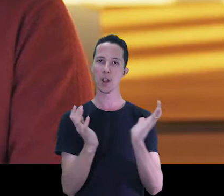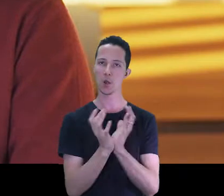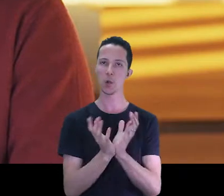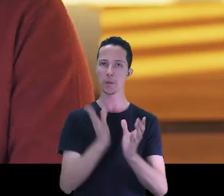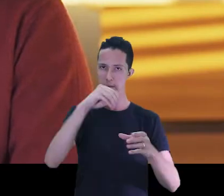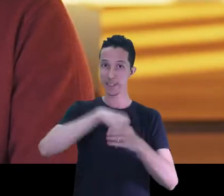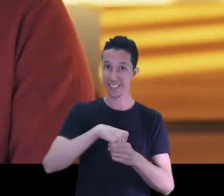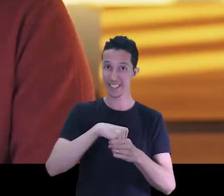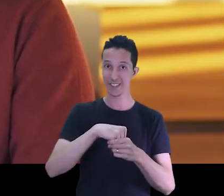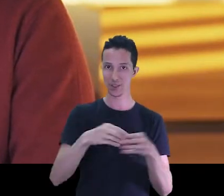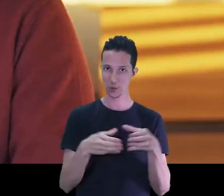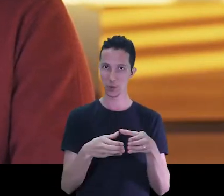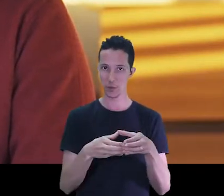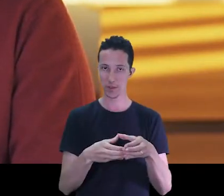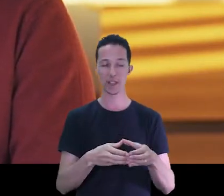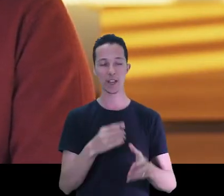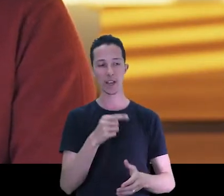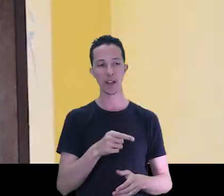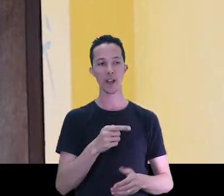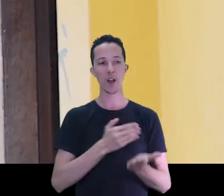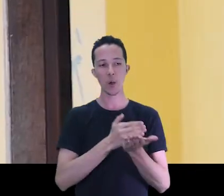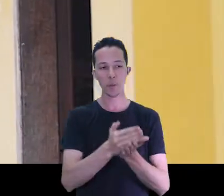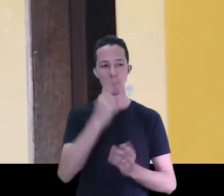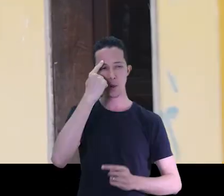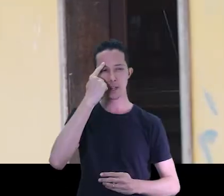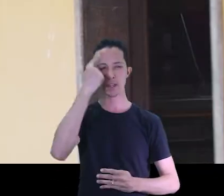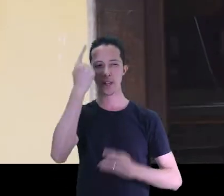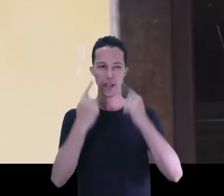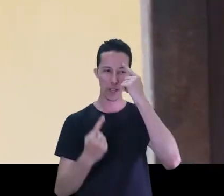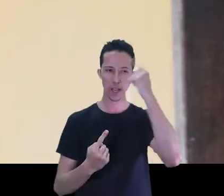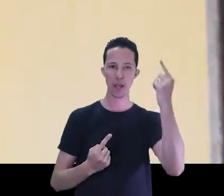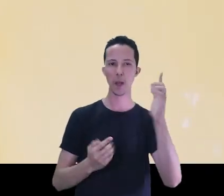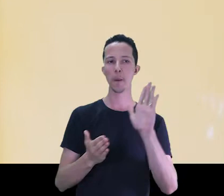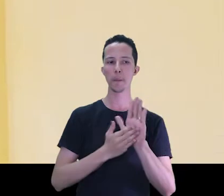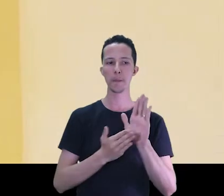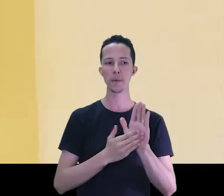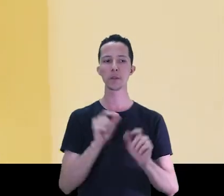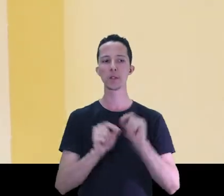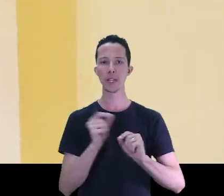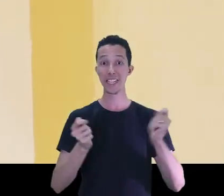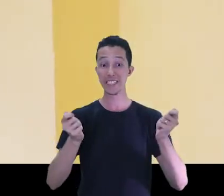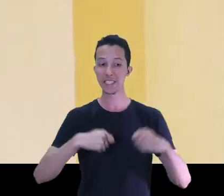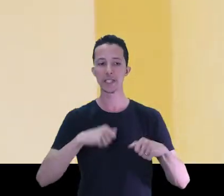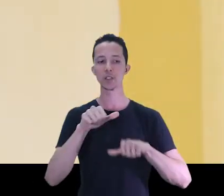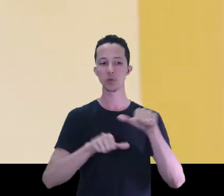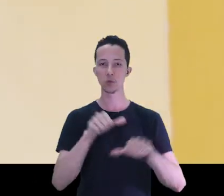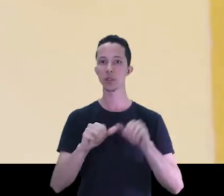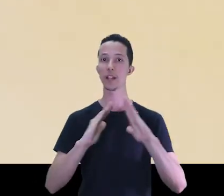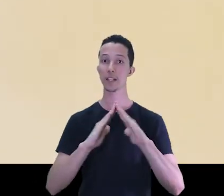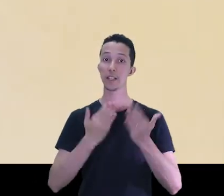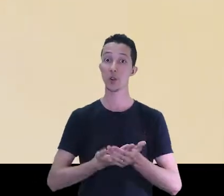desse comitê multidisciplinar, é que surgiram então as ideias, as propostas do que poderia